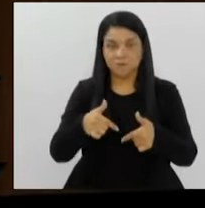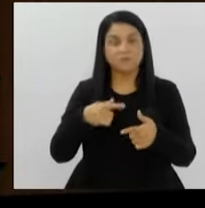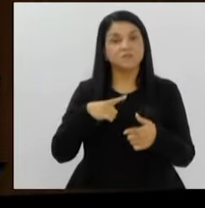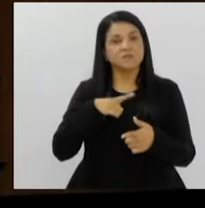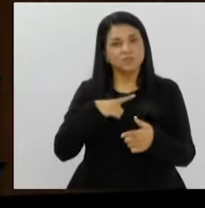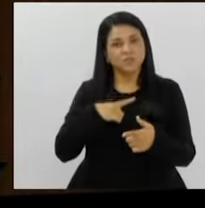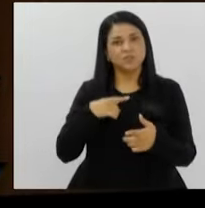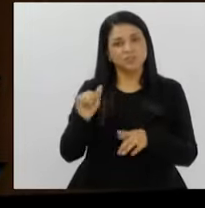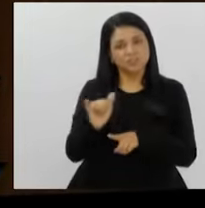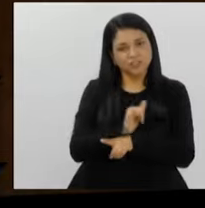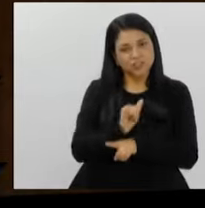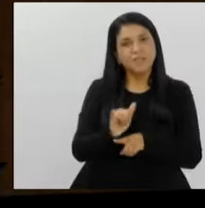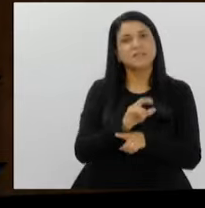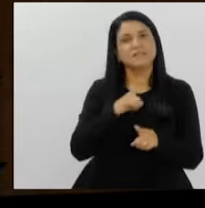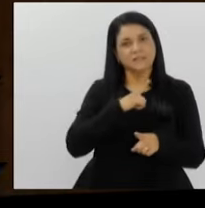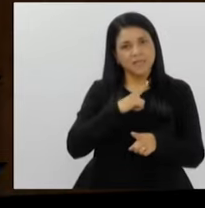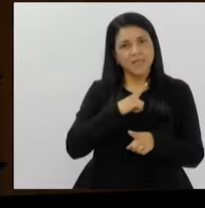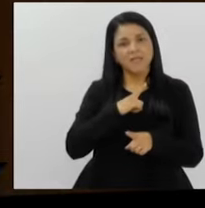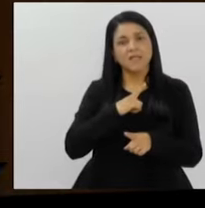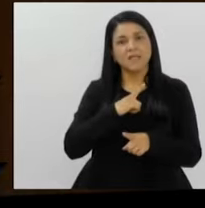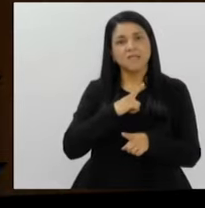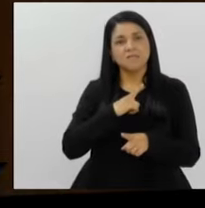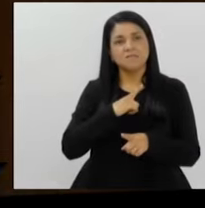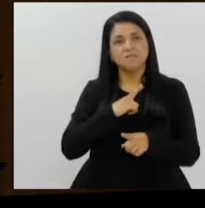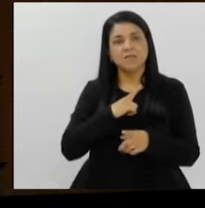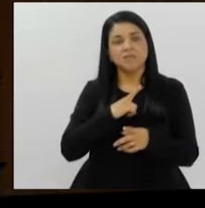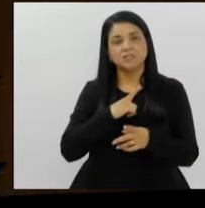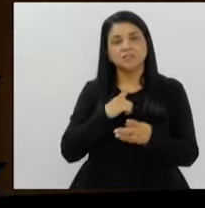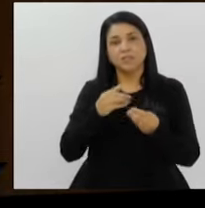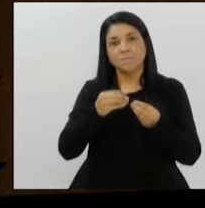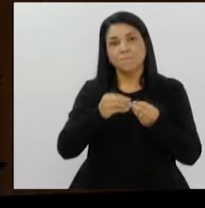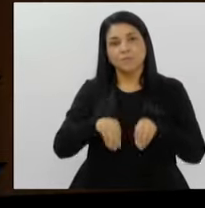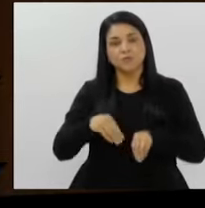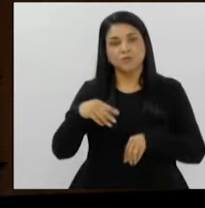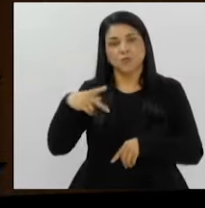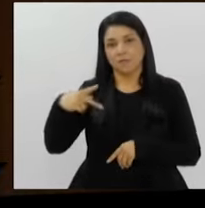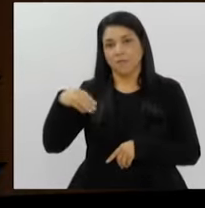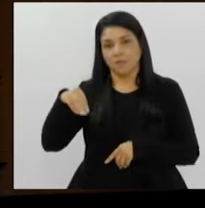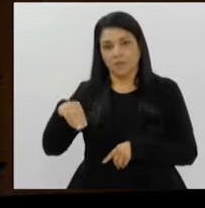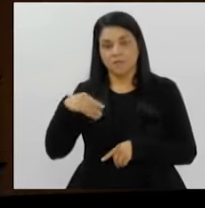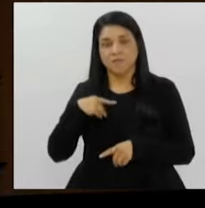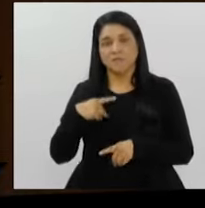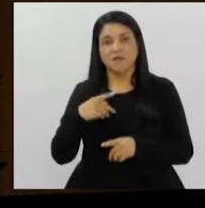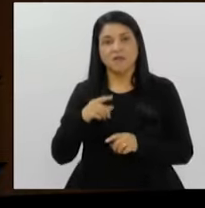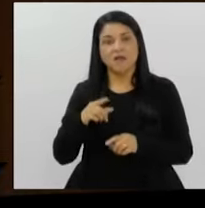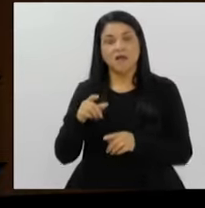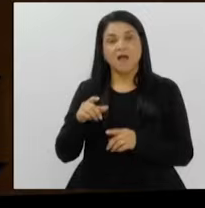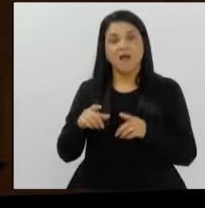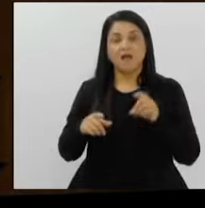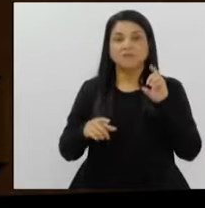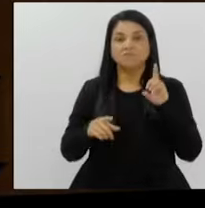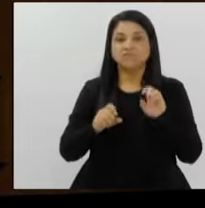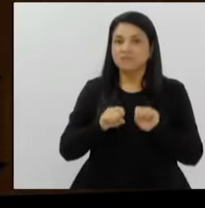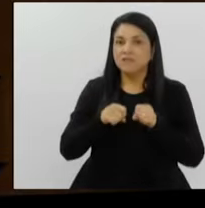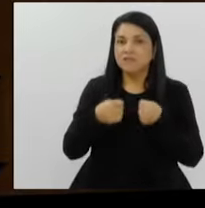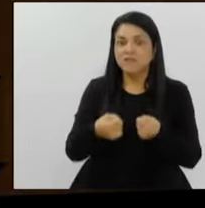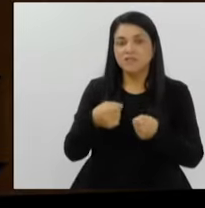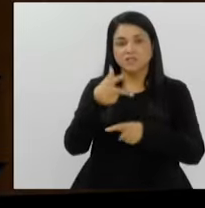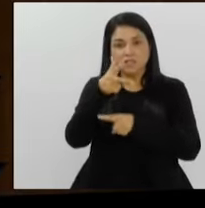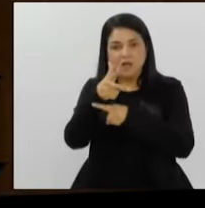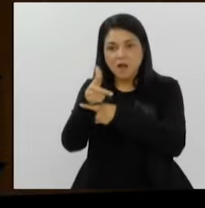mecanismo para aniquilar a polícia. A esquerda defende tanto o uso de câmeras para os policiais filmarem as suas